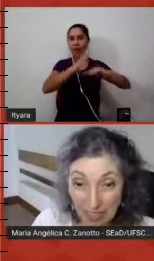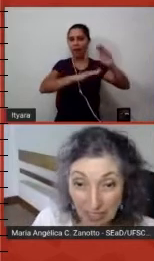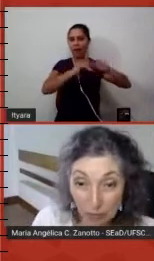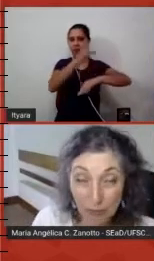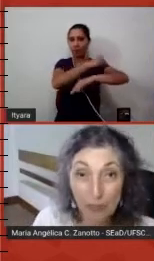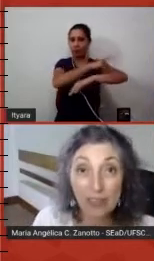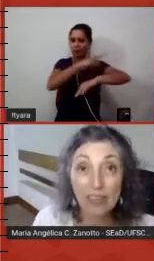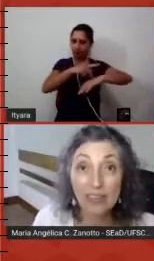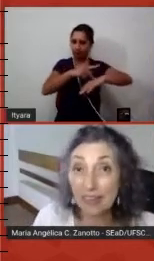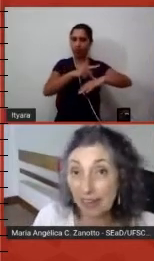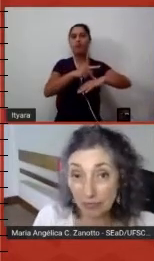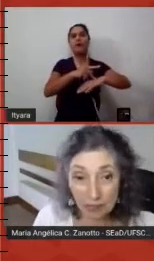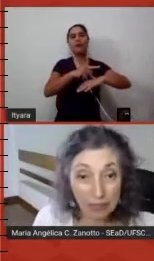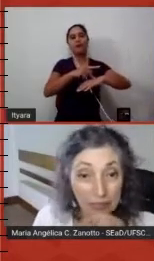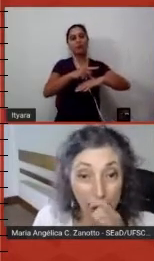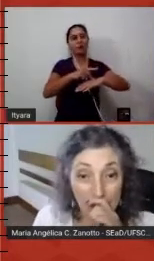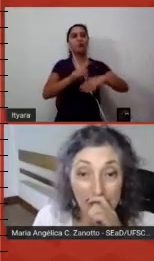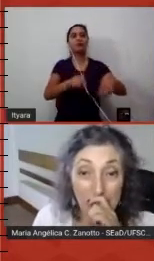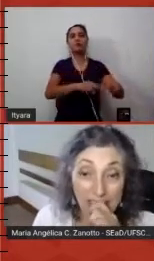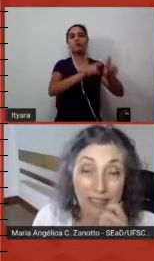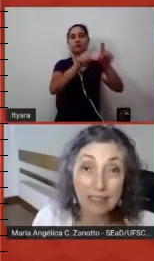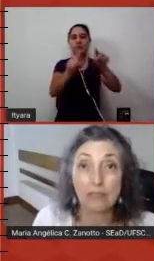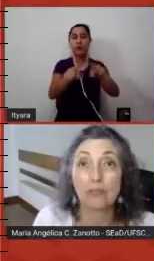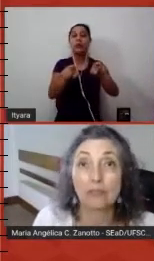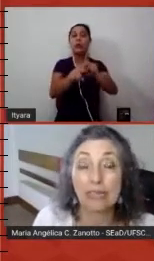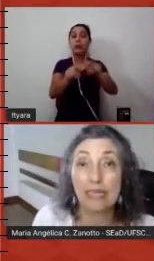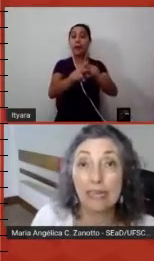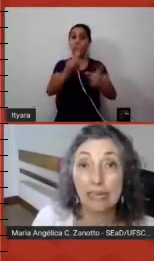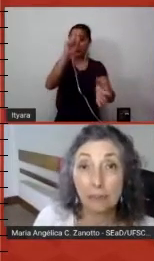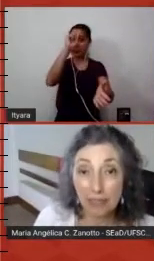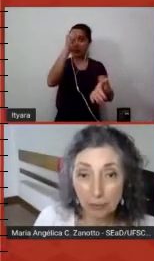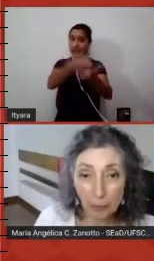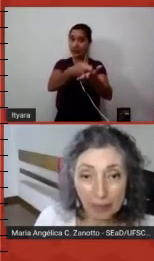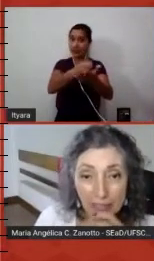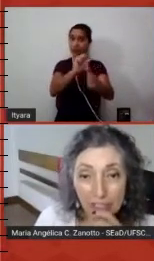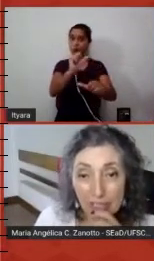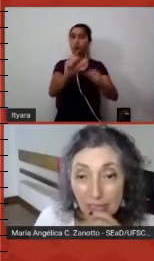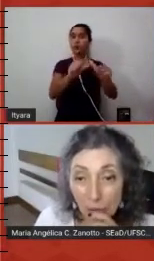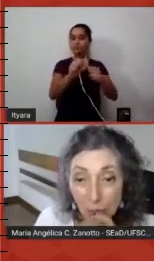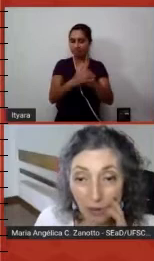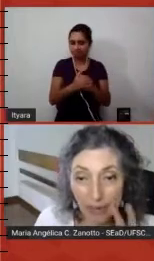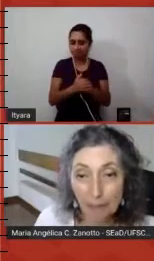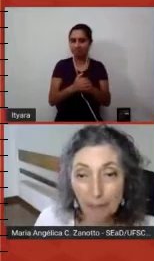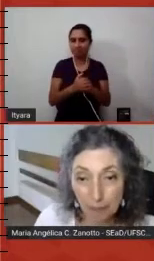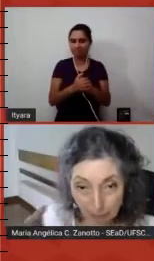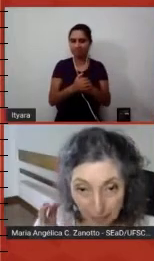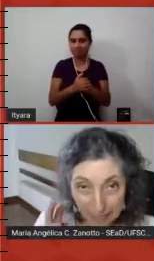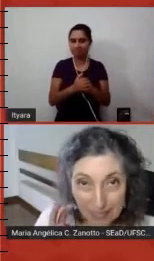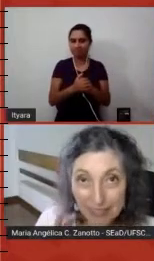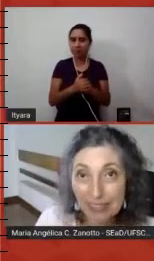durante o processo e leva à tomada de decisão, né? E, principalmente,